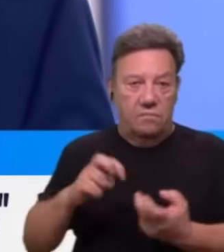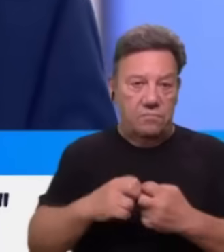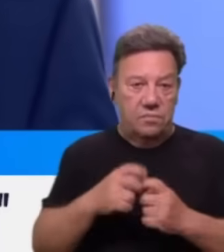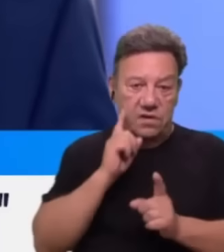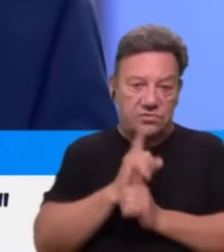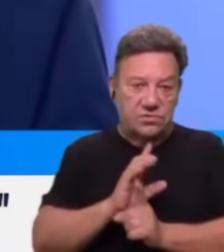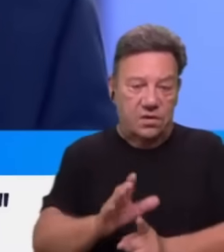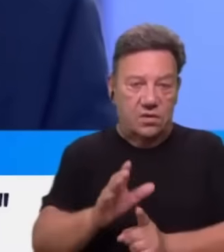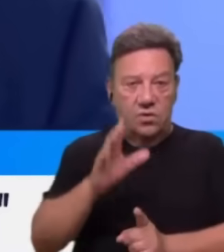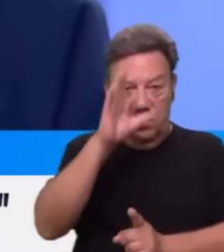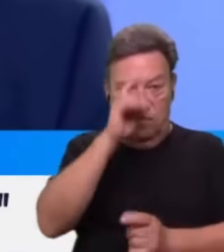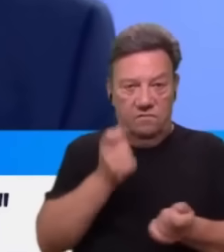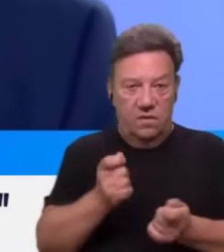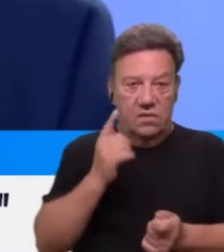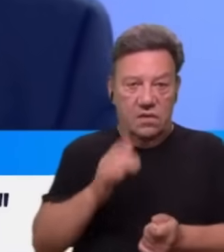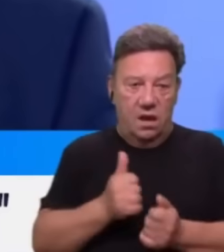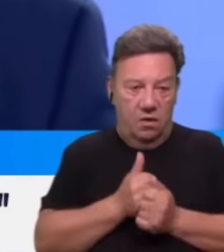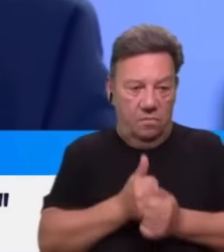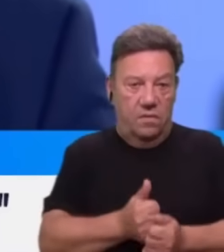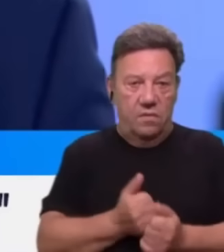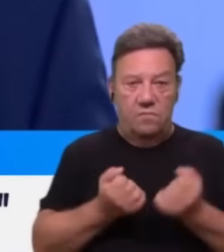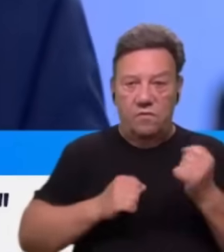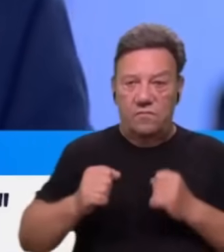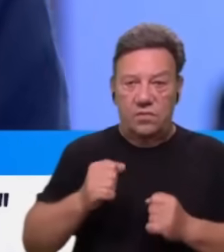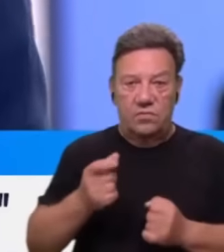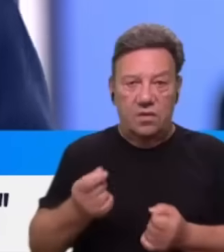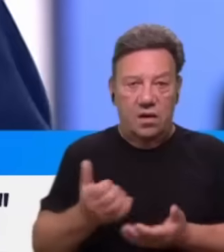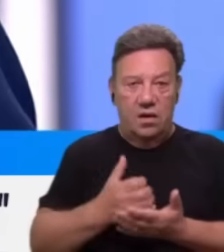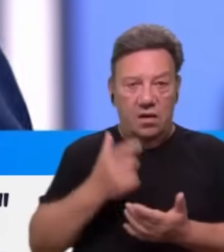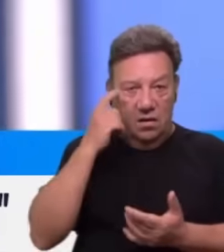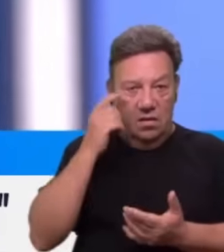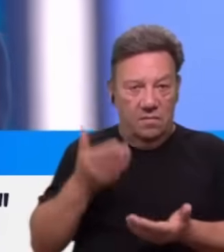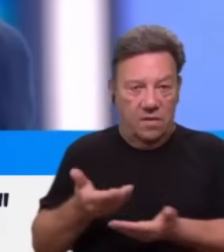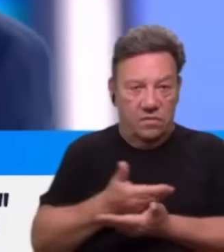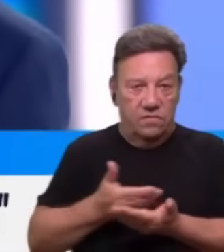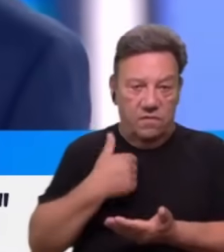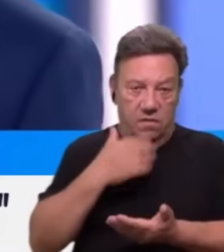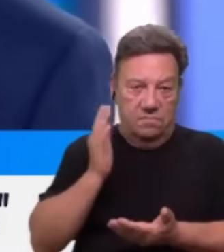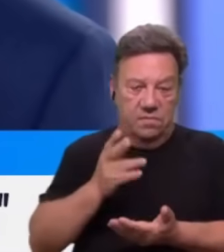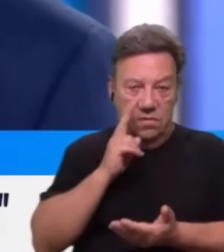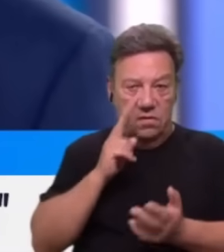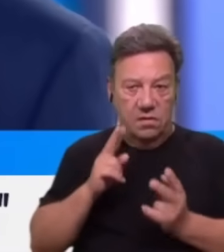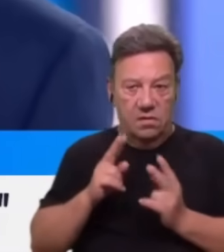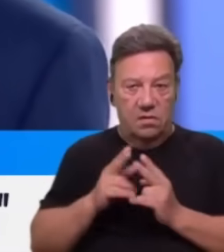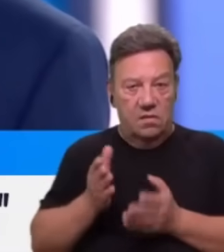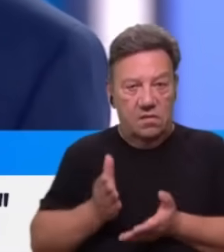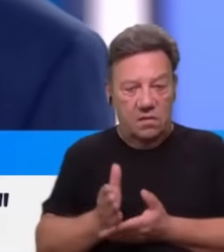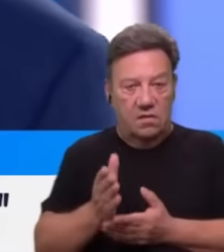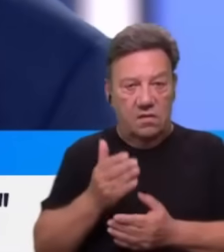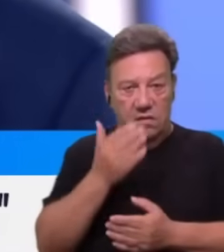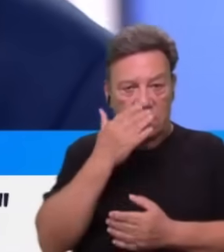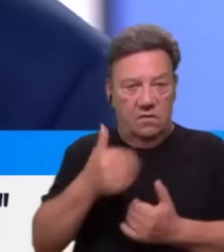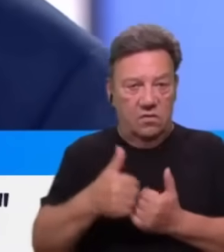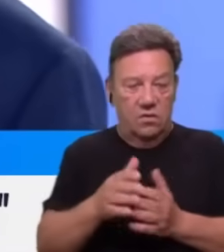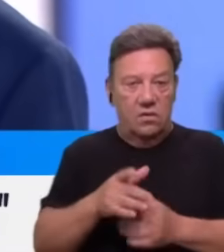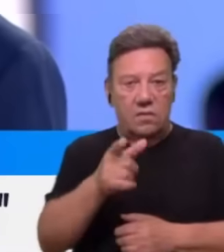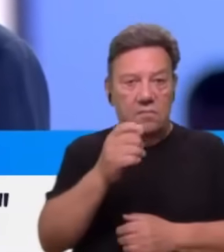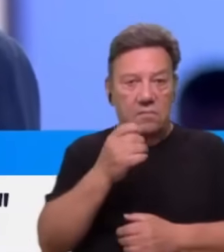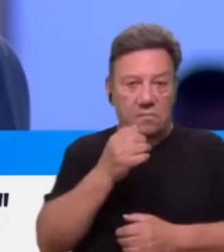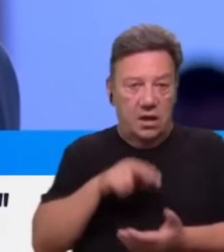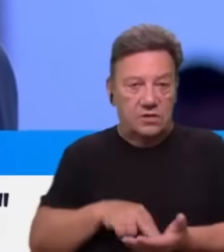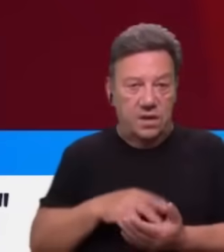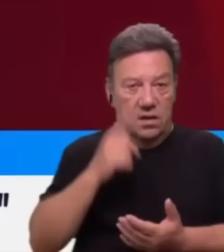está no governo que tem de acompanhar os movimentos especulativos Ah eu acho que temos de ir pela pela à espera do bom